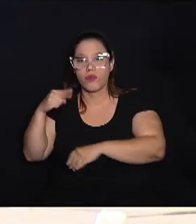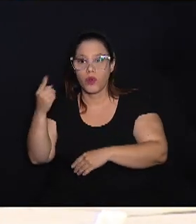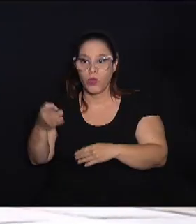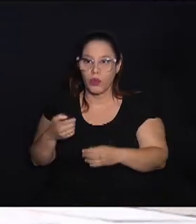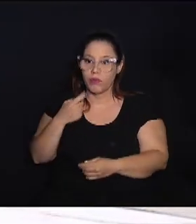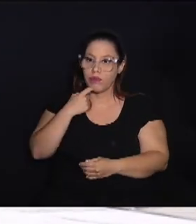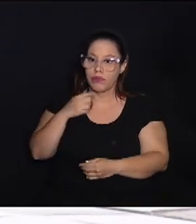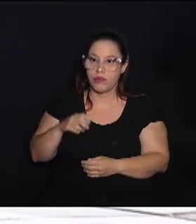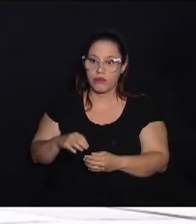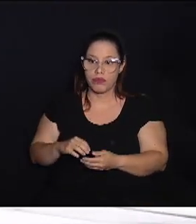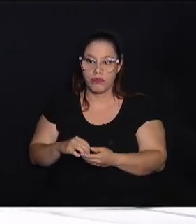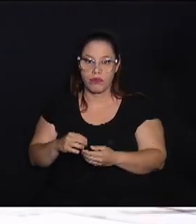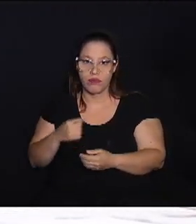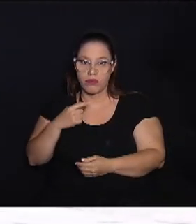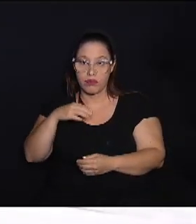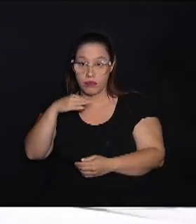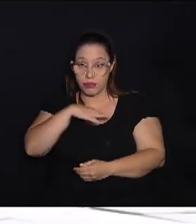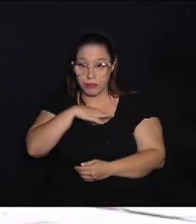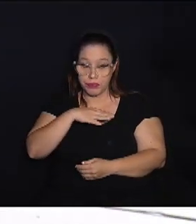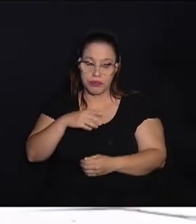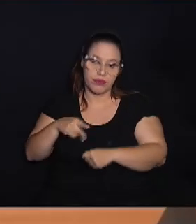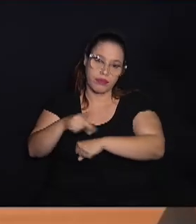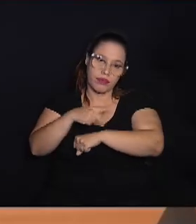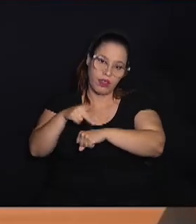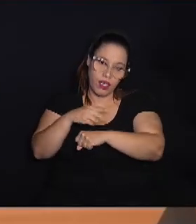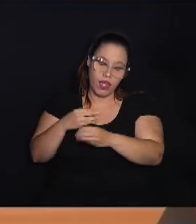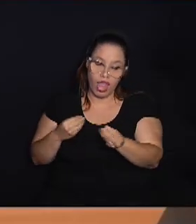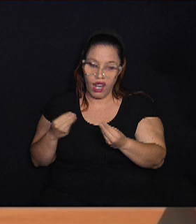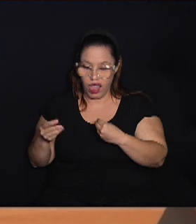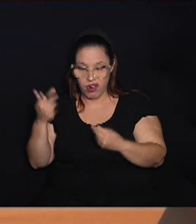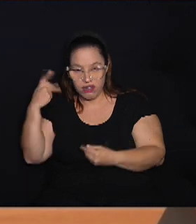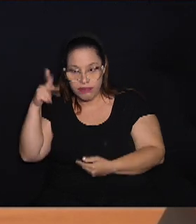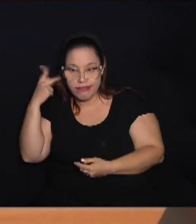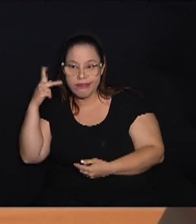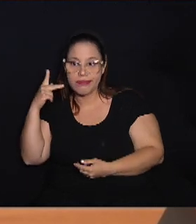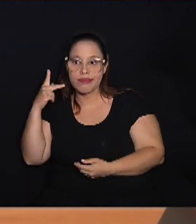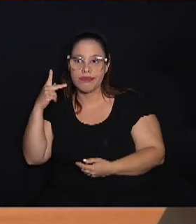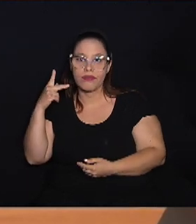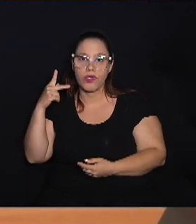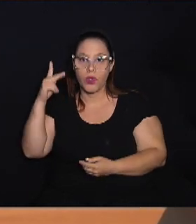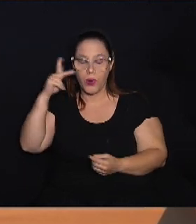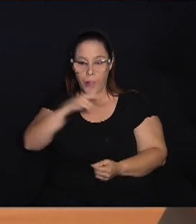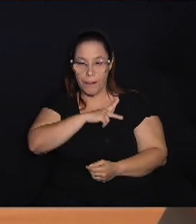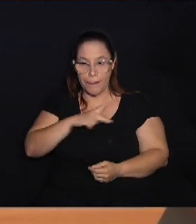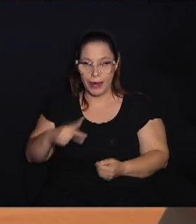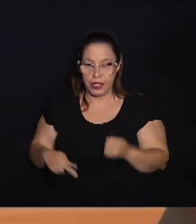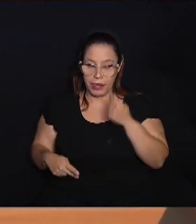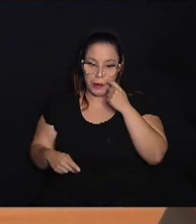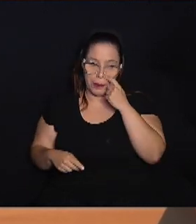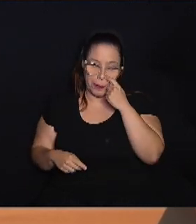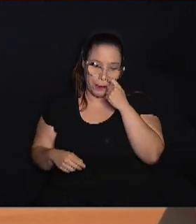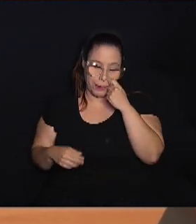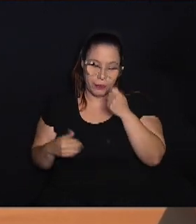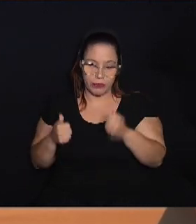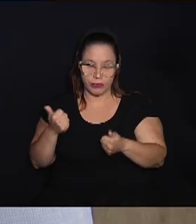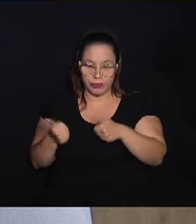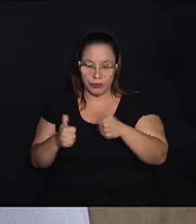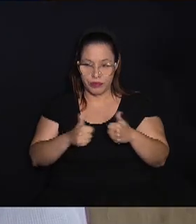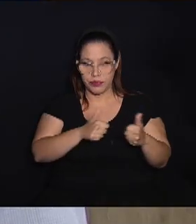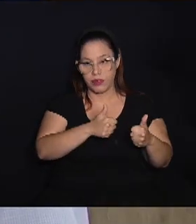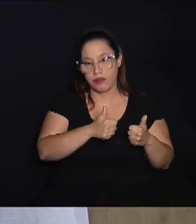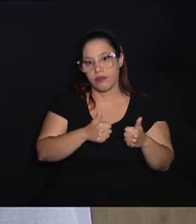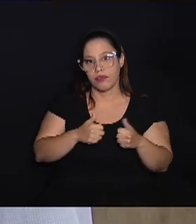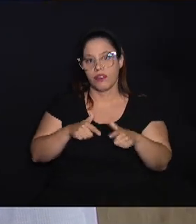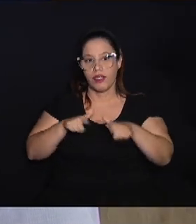e países lidam com o problema através de políticas públicas. O presidente da comissão fez um balanço dos trabalhos deste ano.